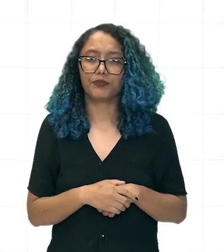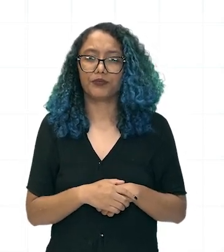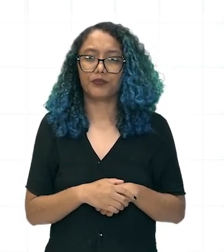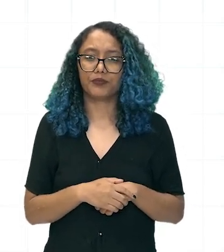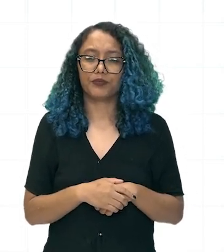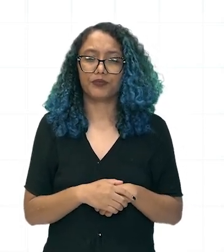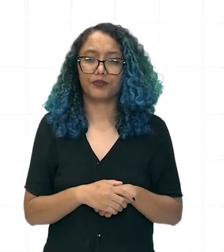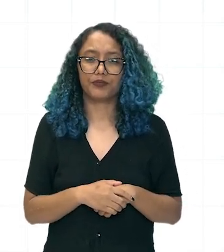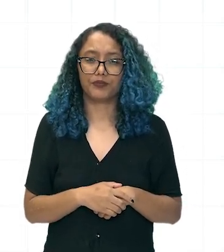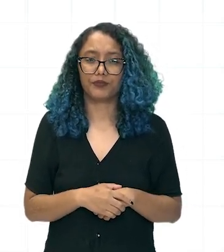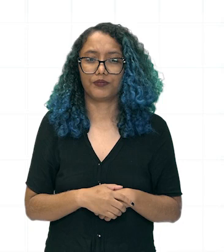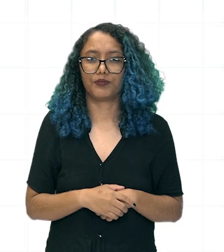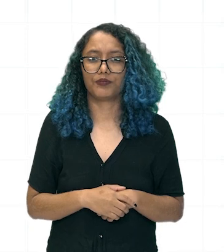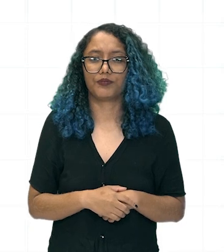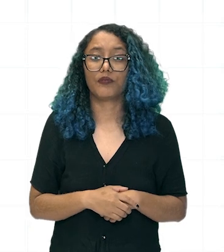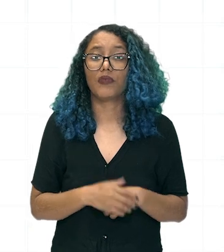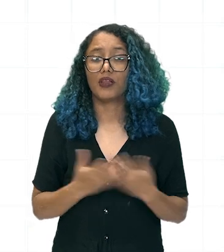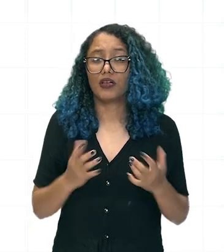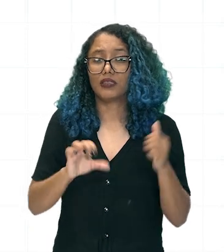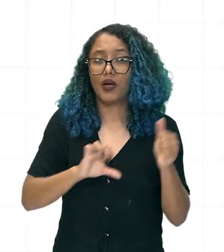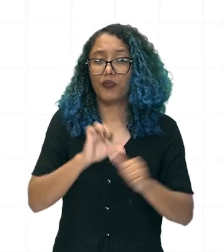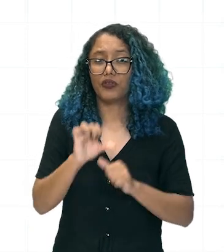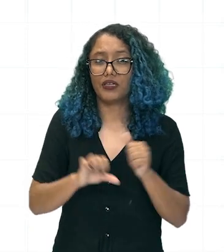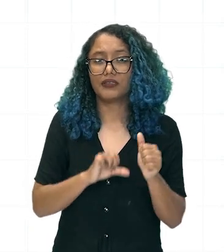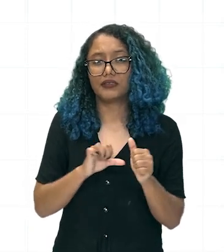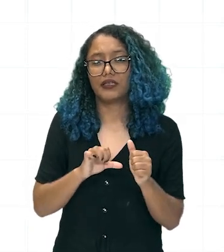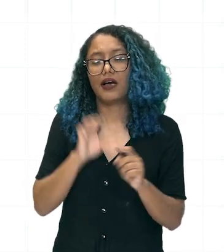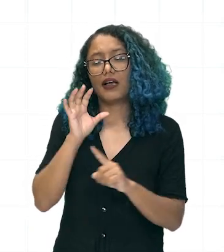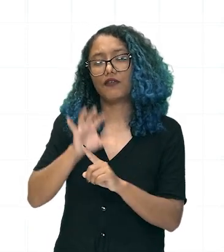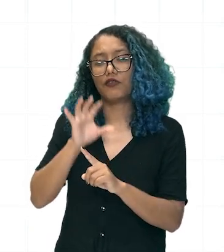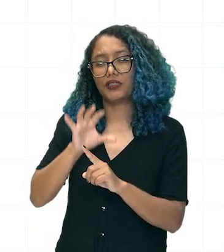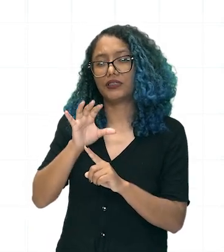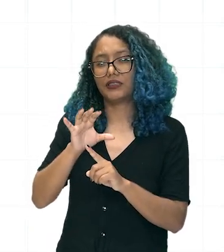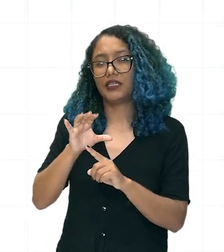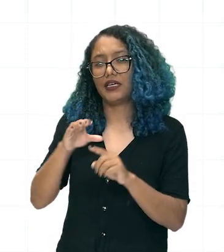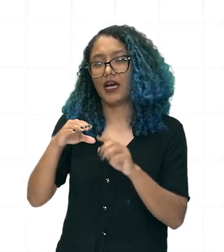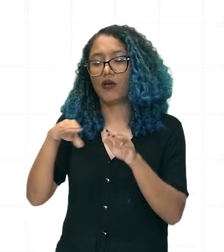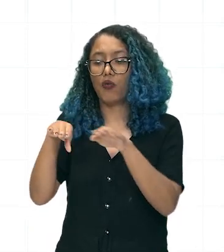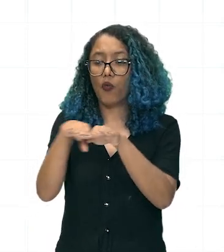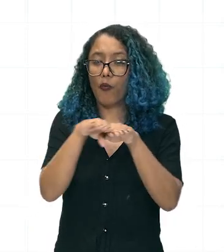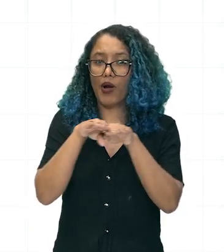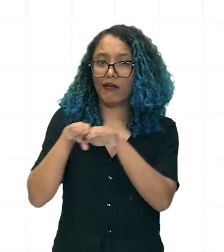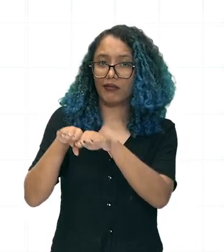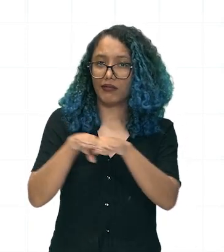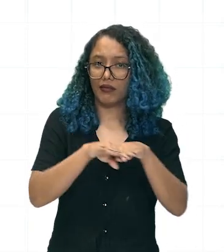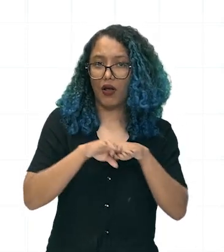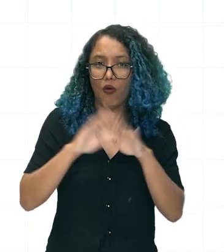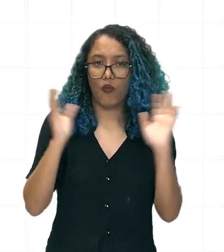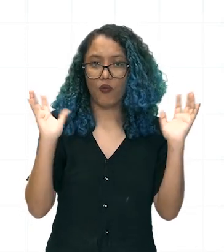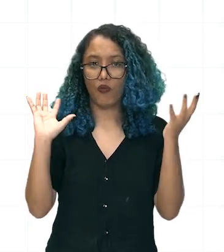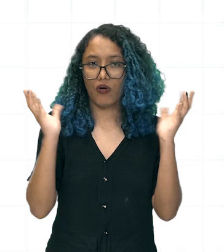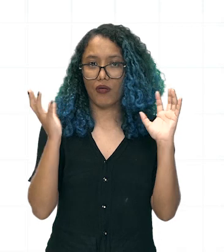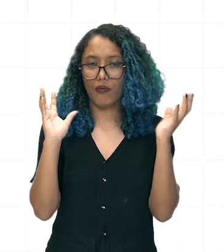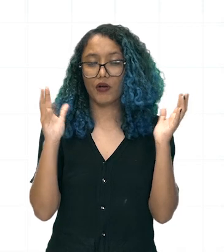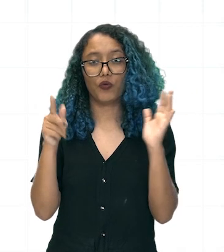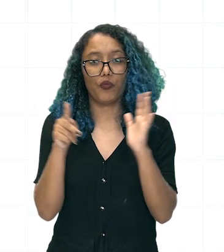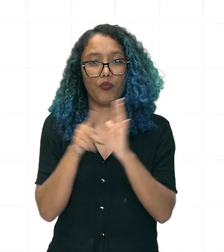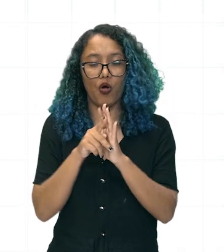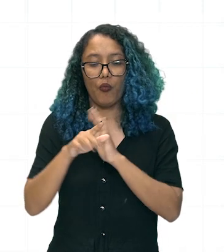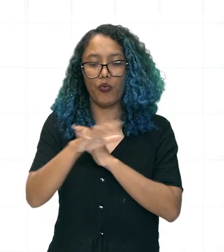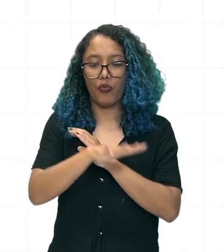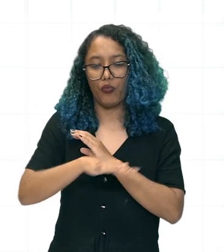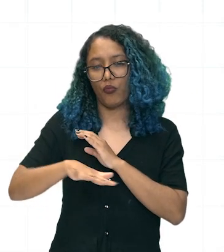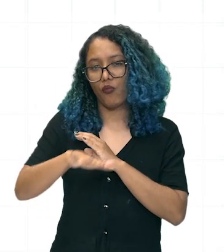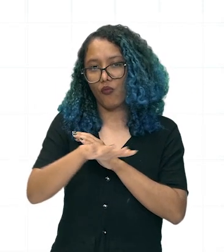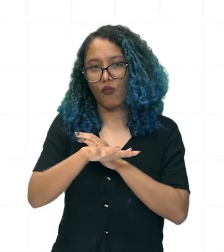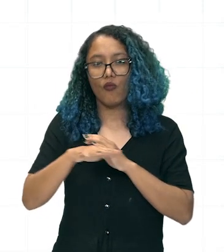tá, essas alterações elas afetam os padrões climáticos, né, de uma região. Vamos para o nosso próximo assunto